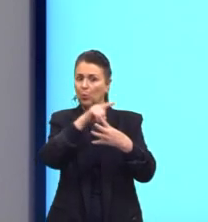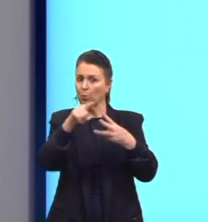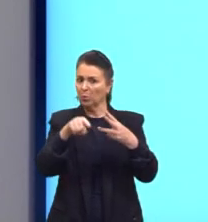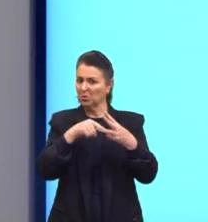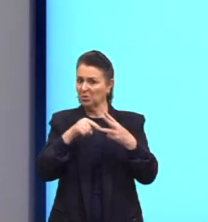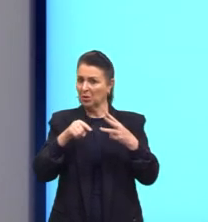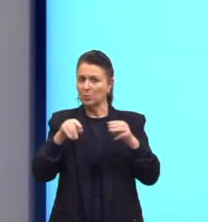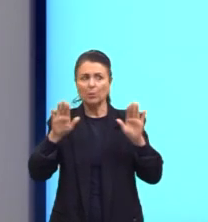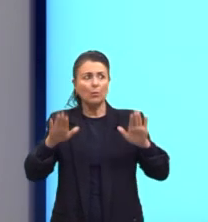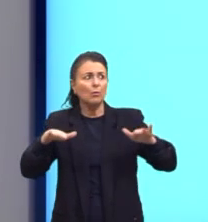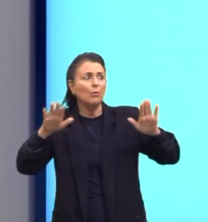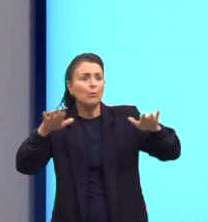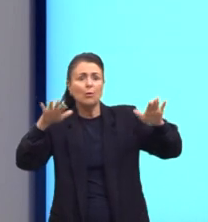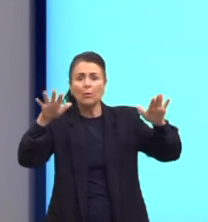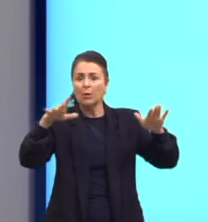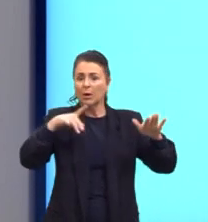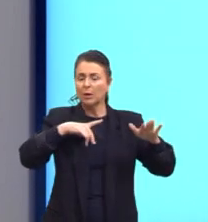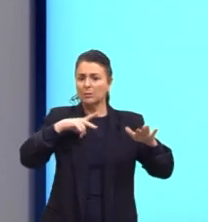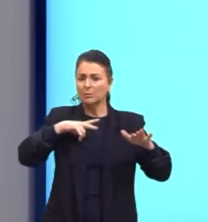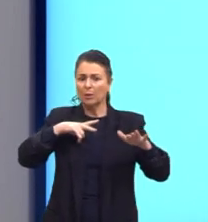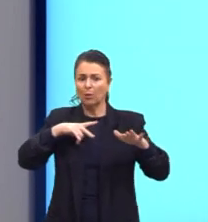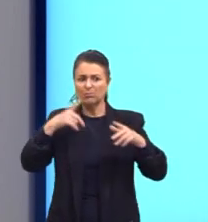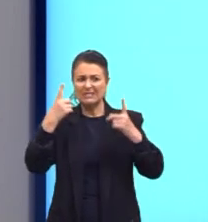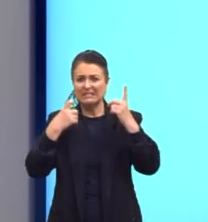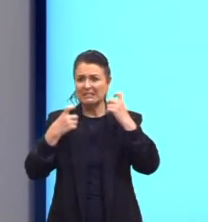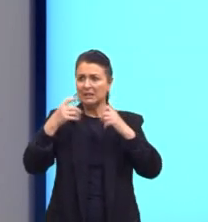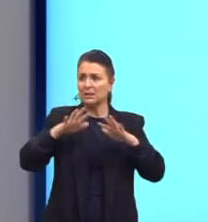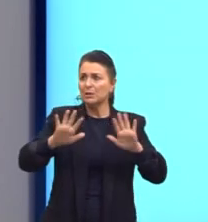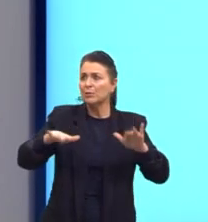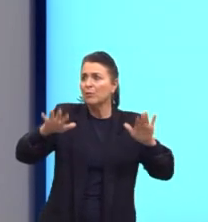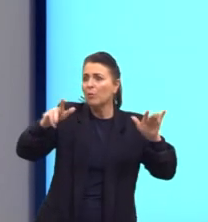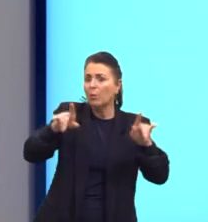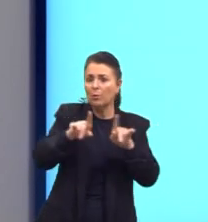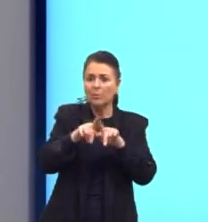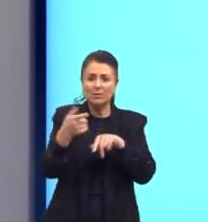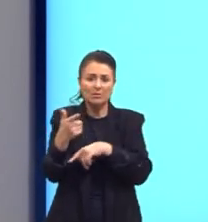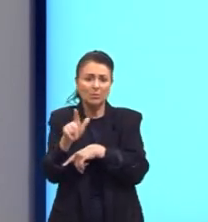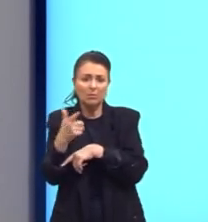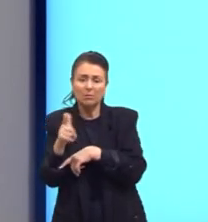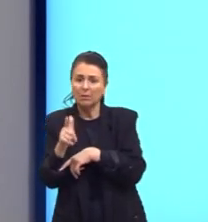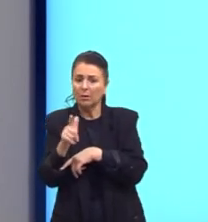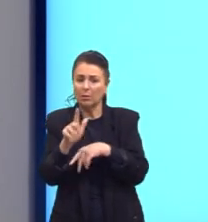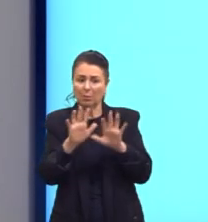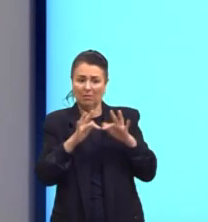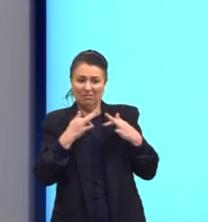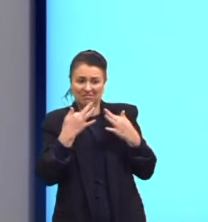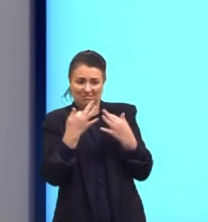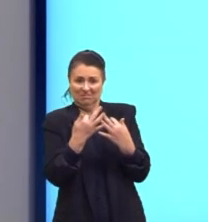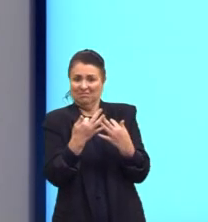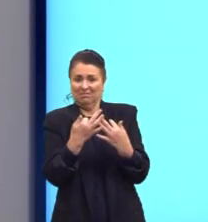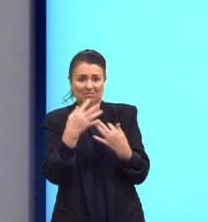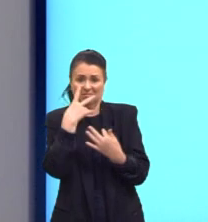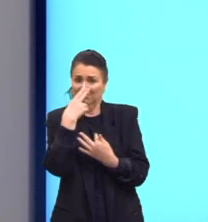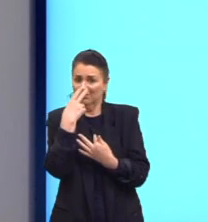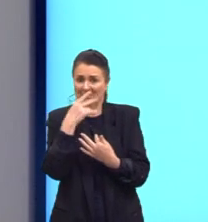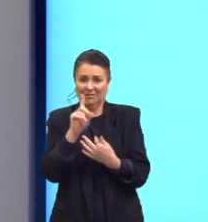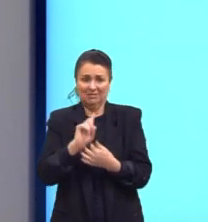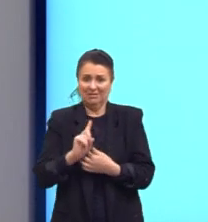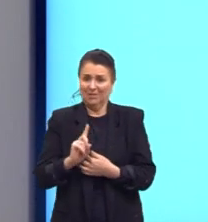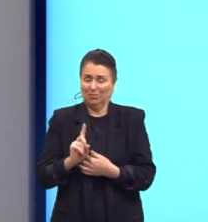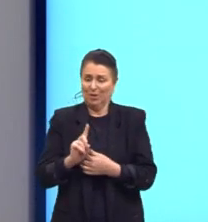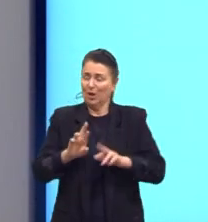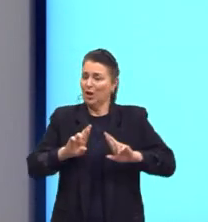são organismos são seres que voam mas eles não tem um parentesco certo